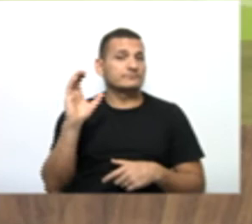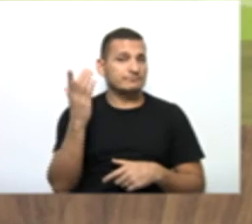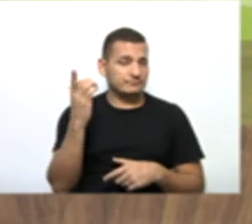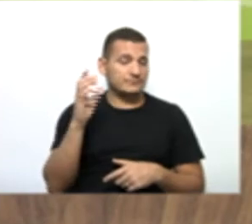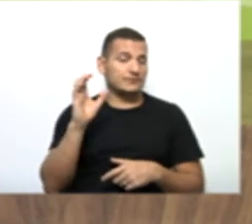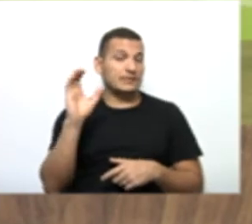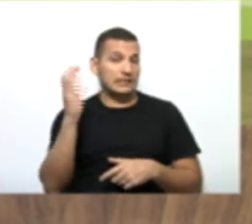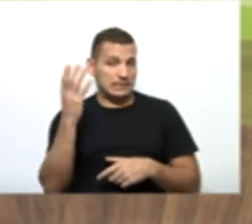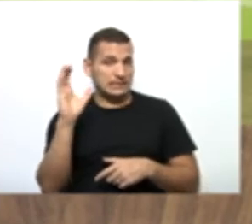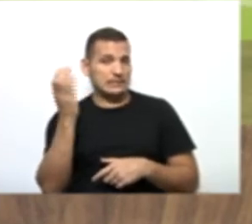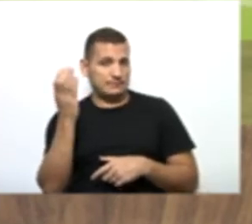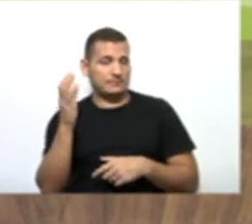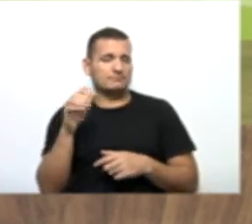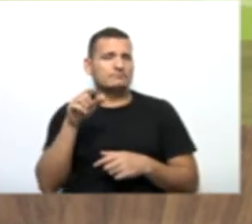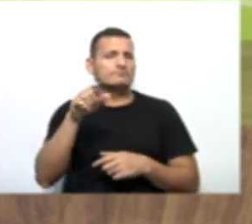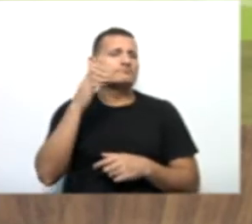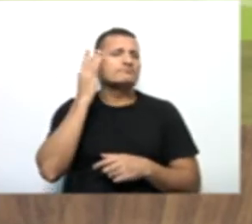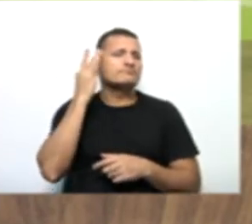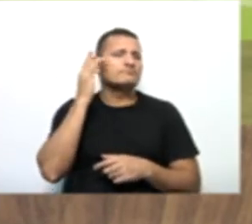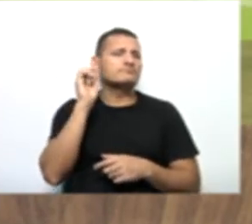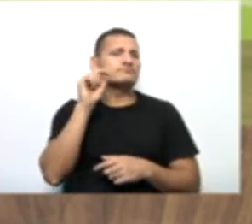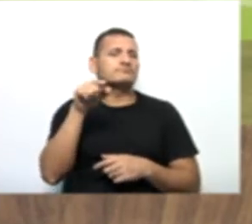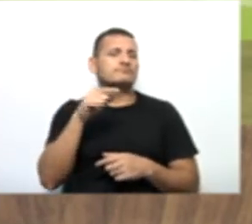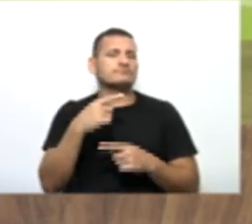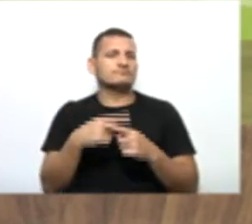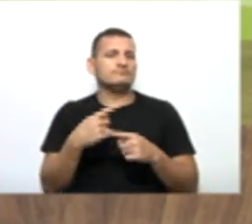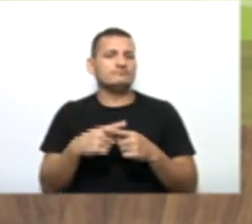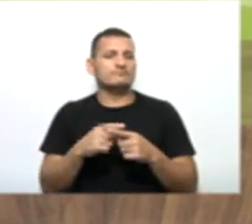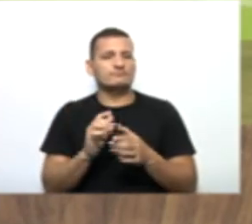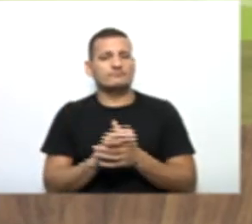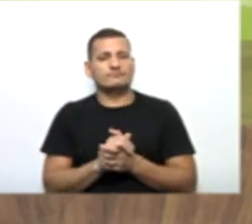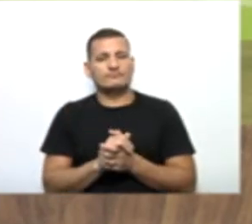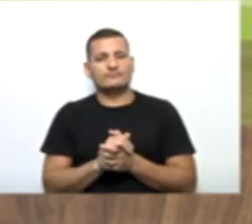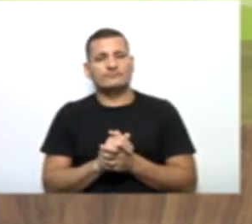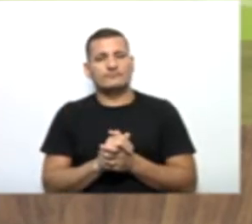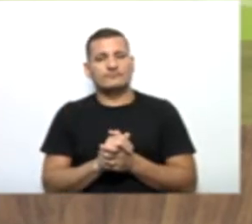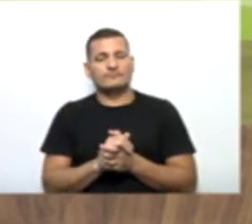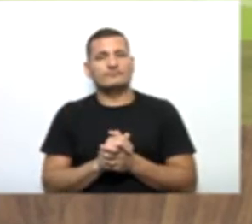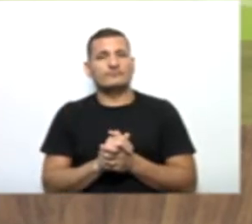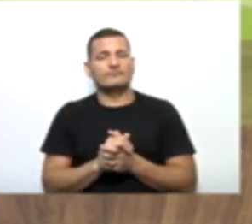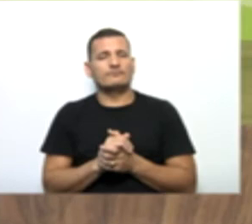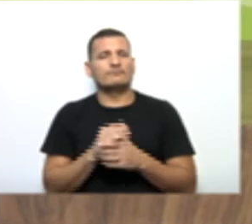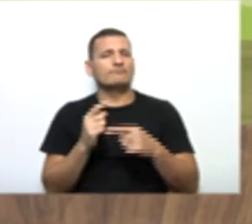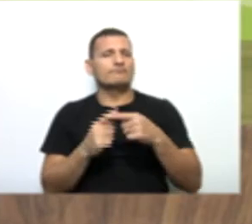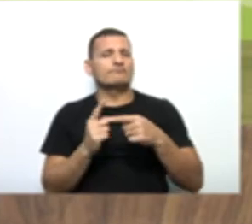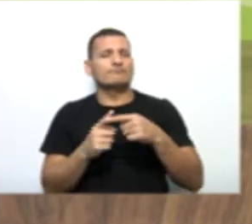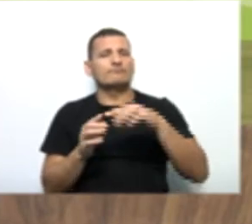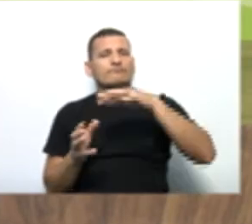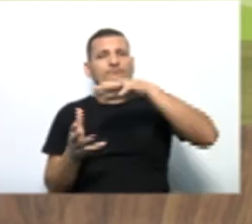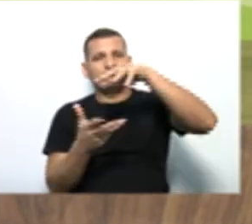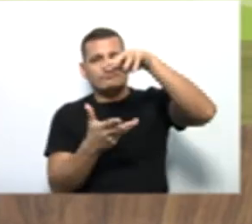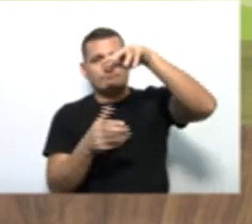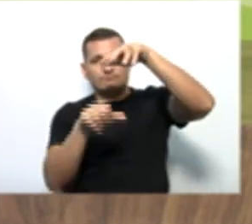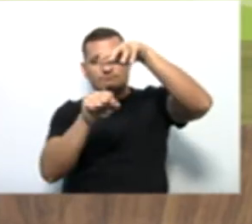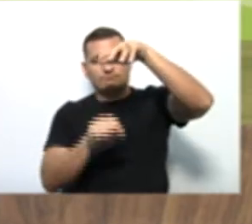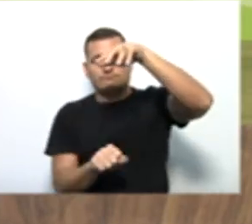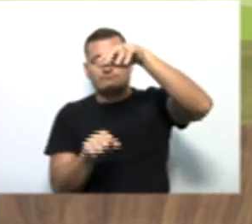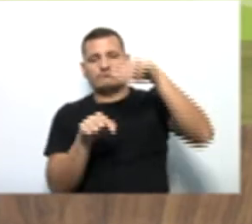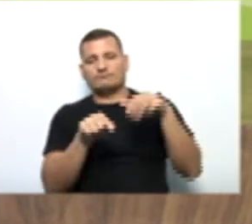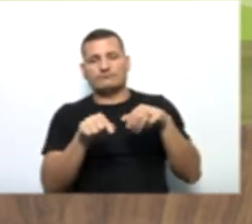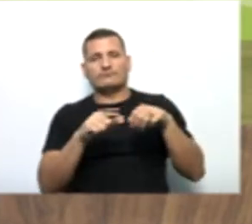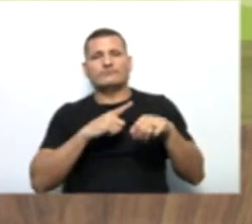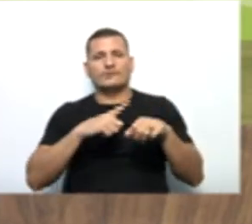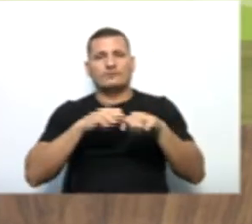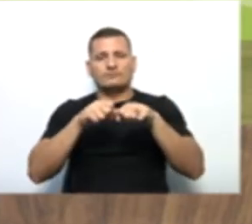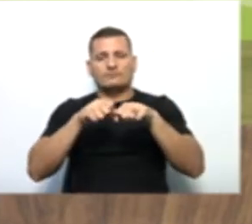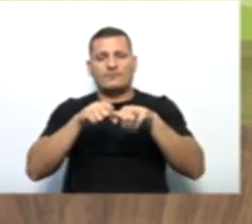Por que você acha que aquelas geleiras, né, do nosso extremo sul, né, do planeta Terra estão aí